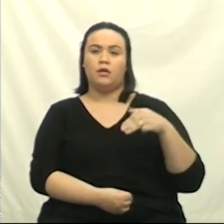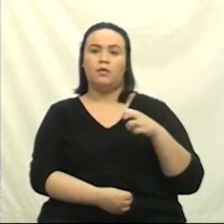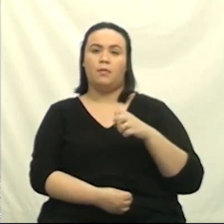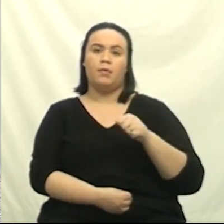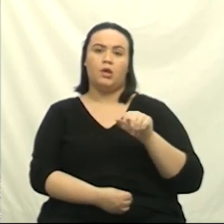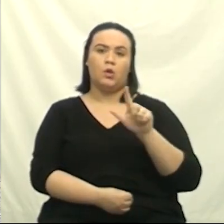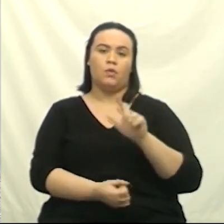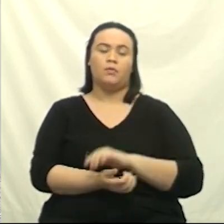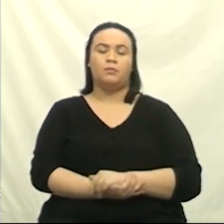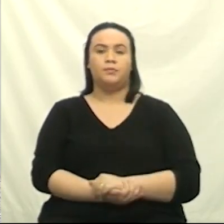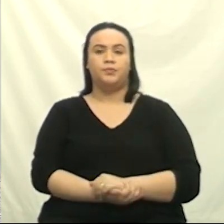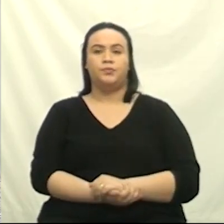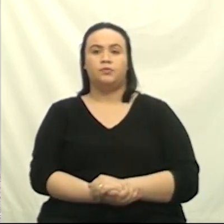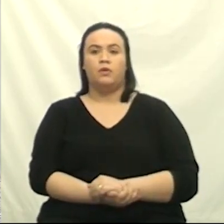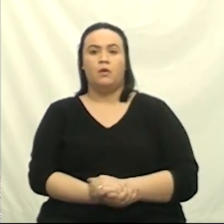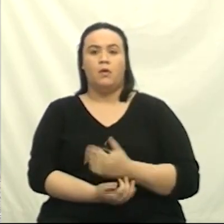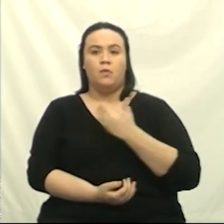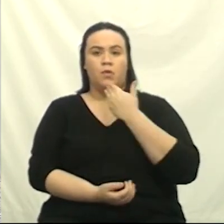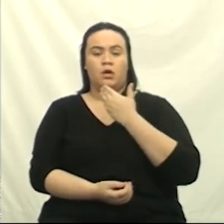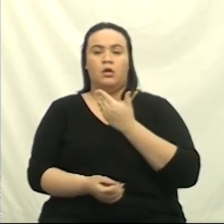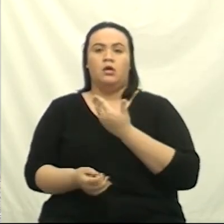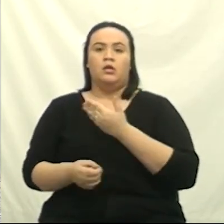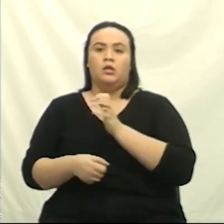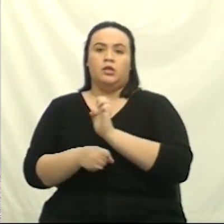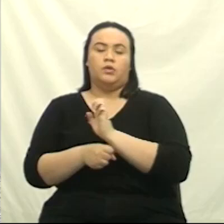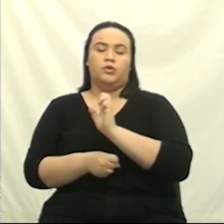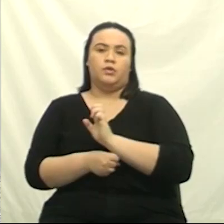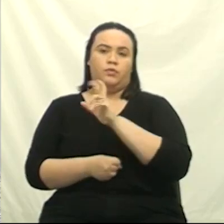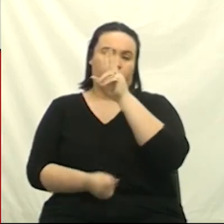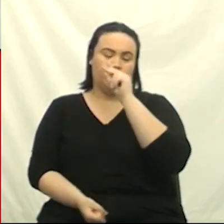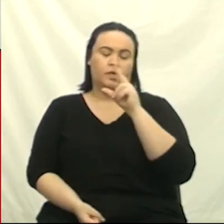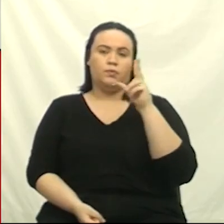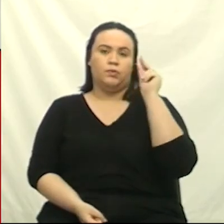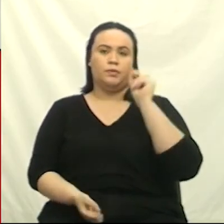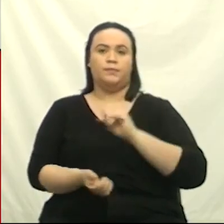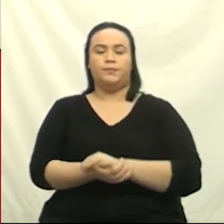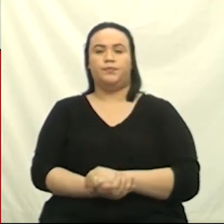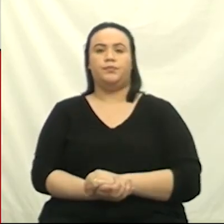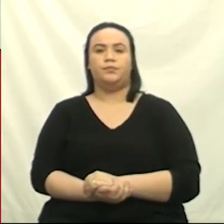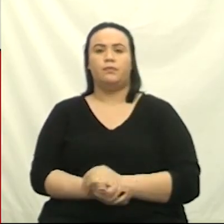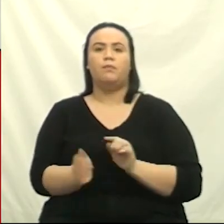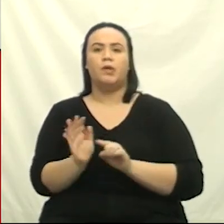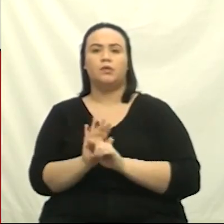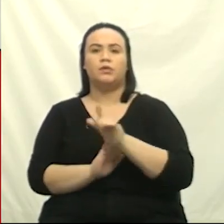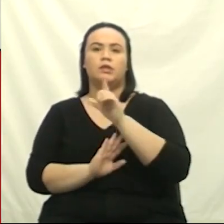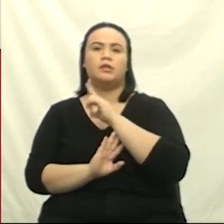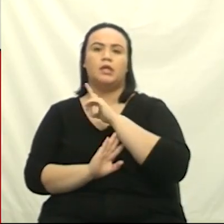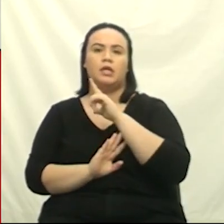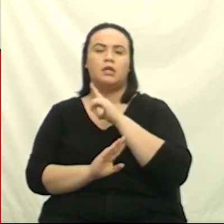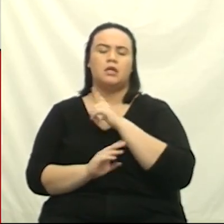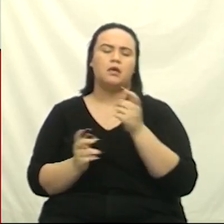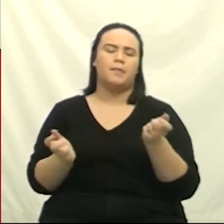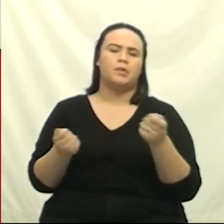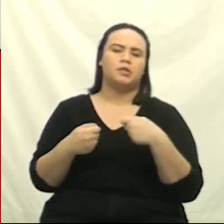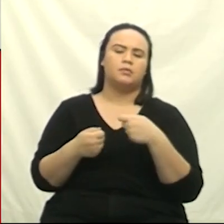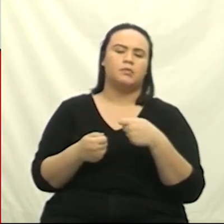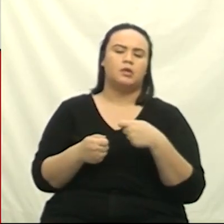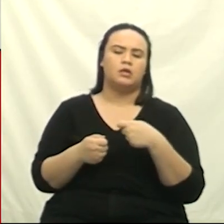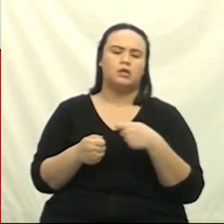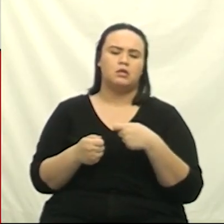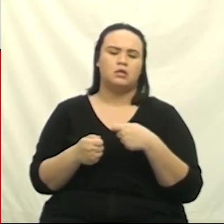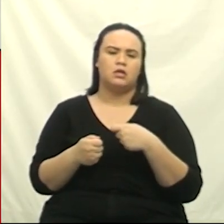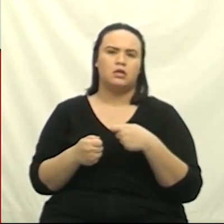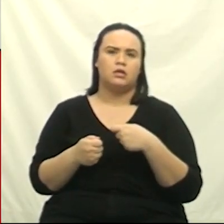Roseng da Silva envio de expediente ao chefe do poder executivo municipal questionando se existe a possibilidade da